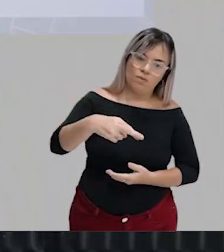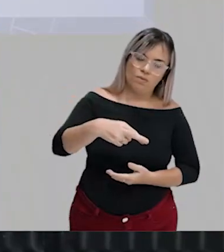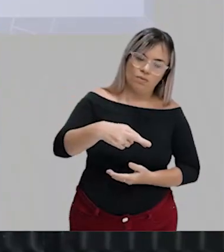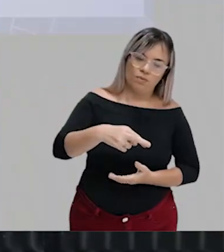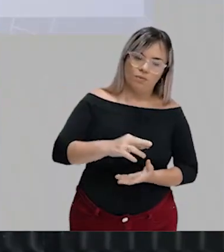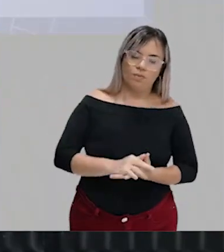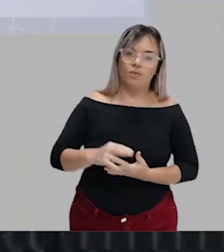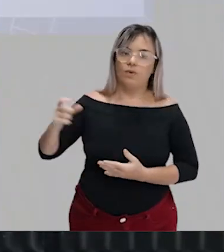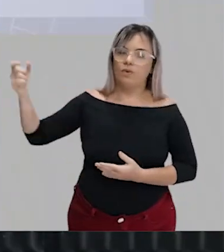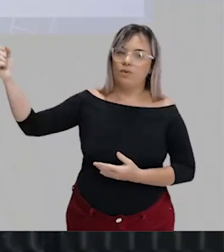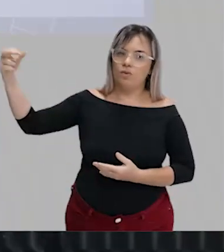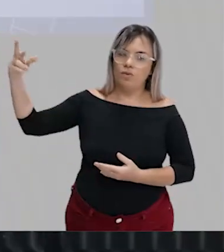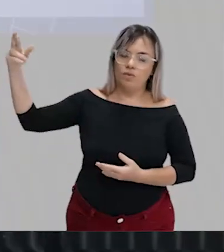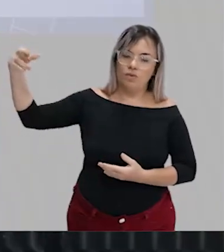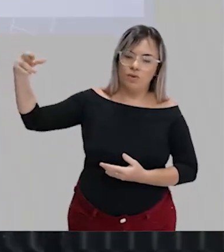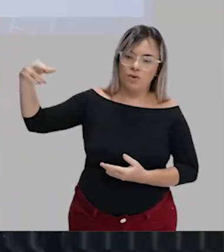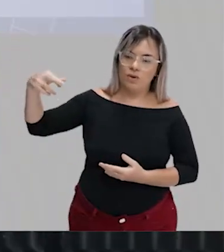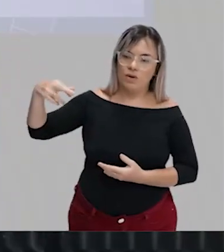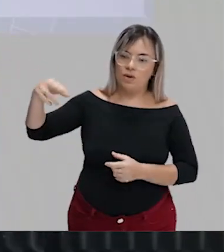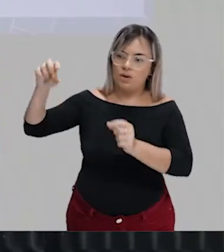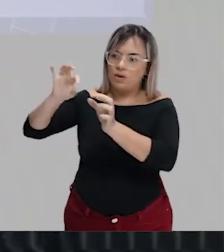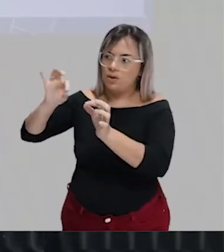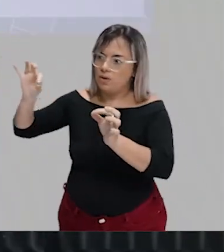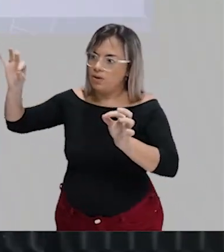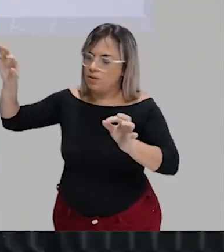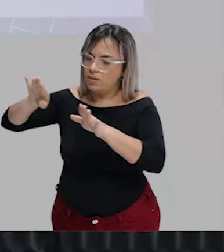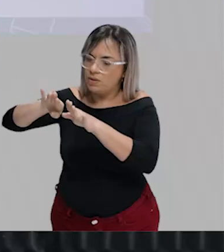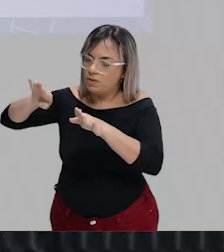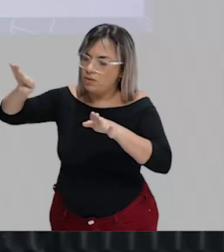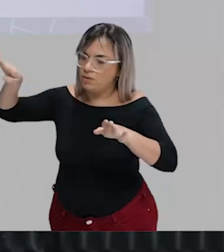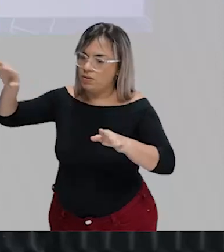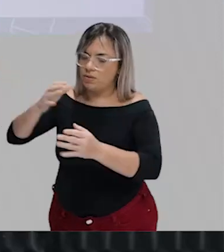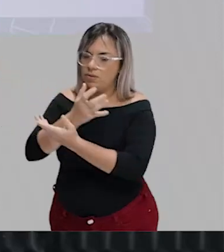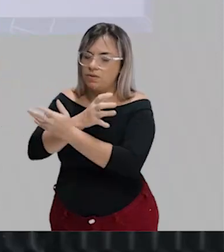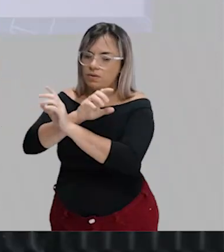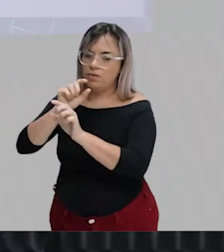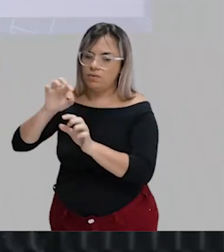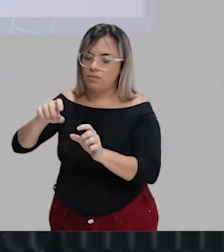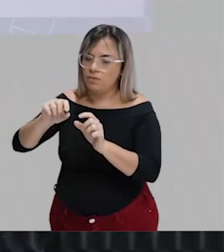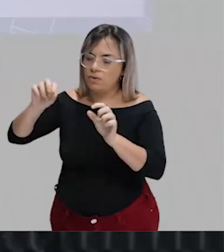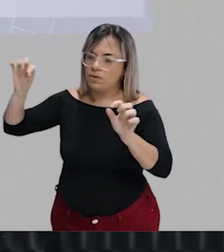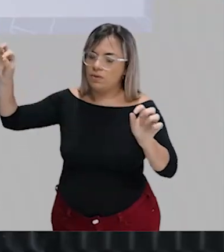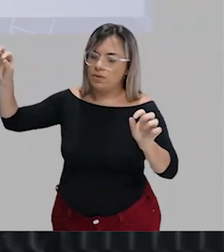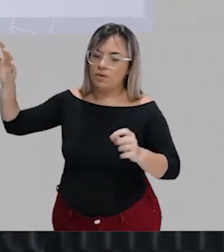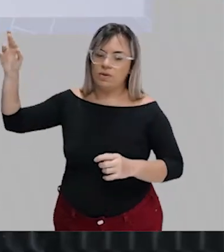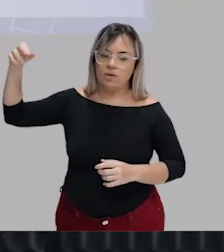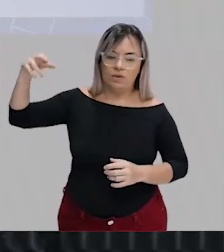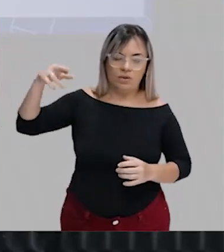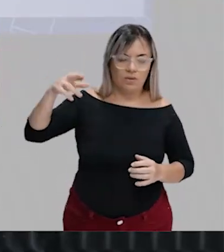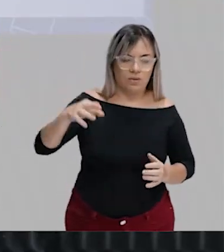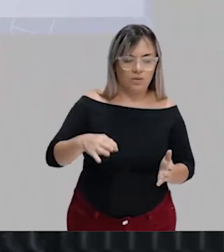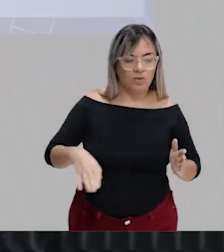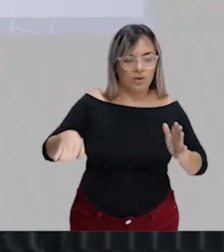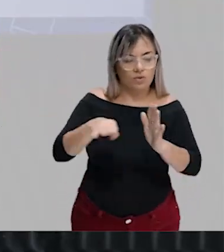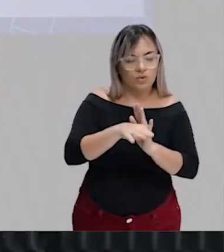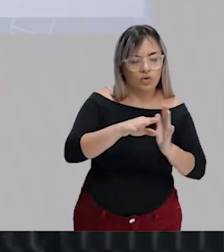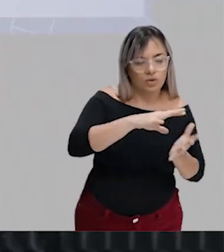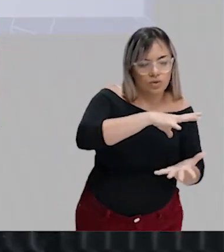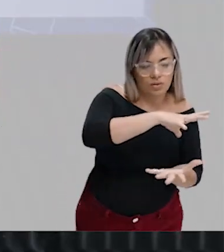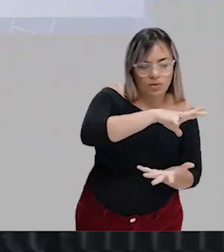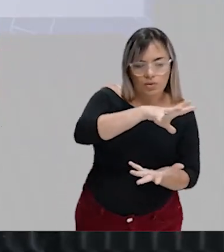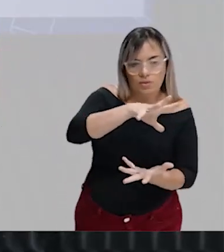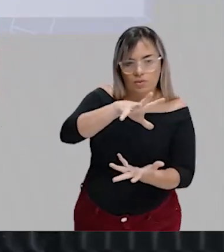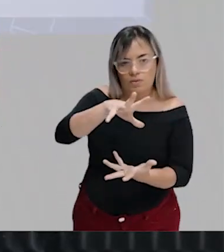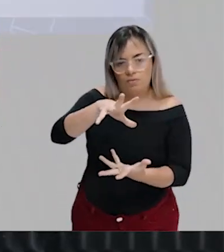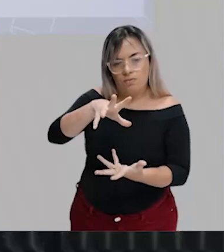vem do Sol, atravessa esse vácuo, no caso da radiação, processo de radiação. Quando chega aqui na Terra, certo?